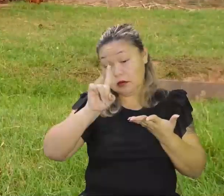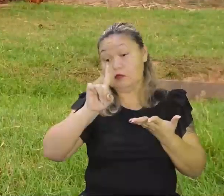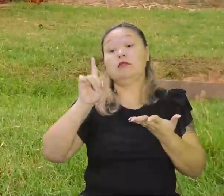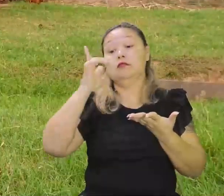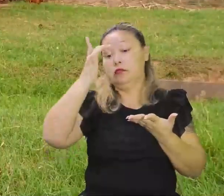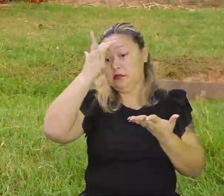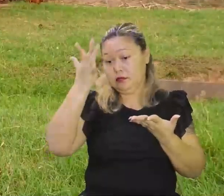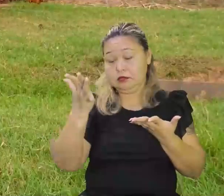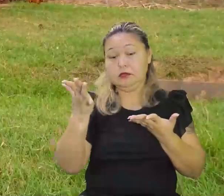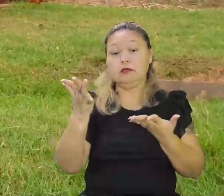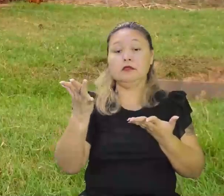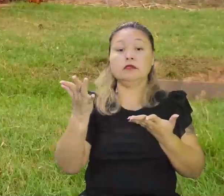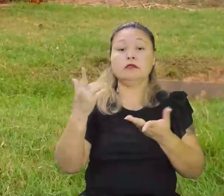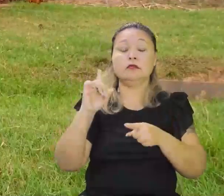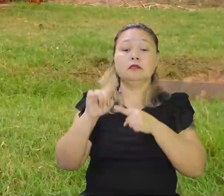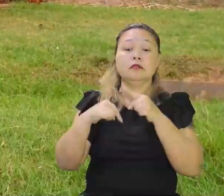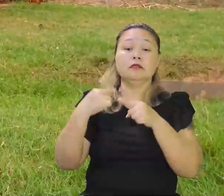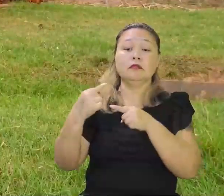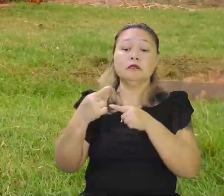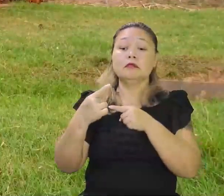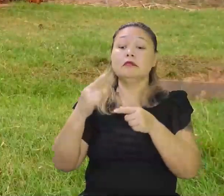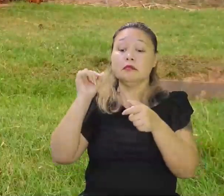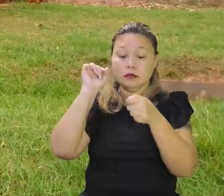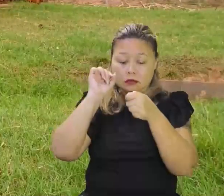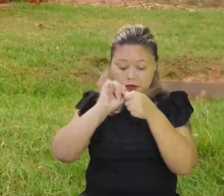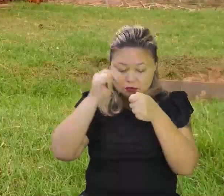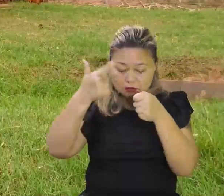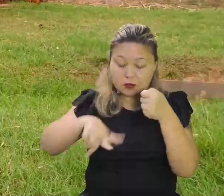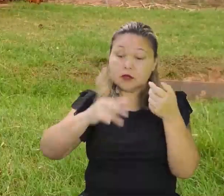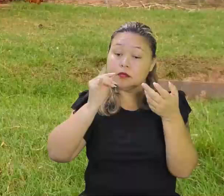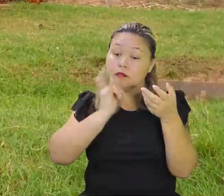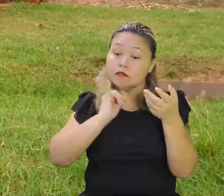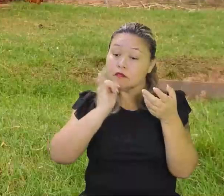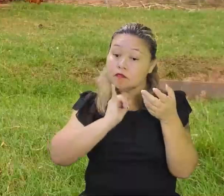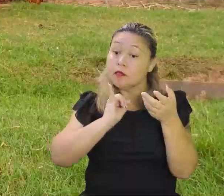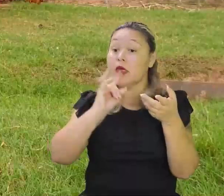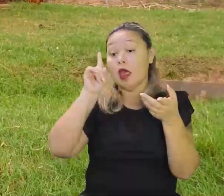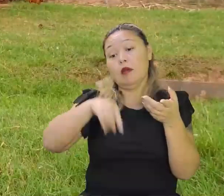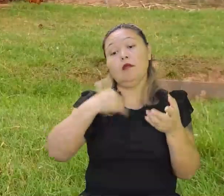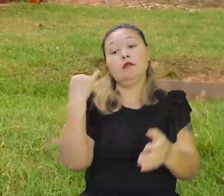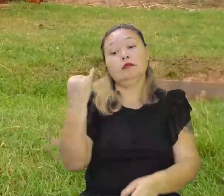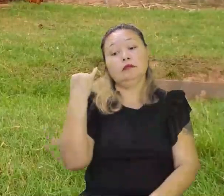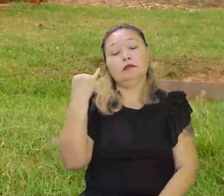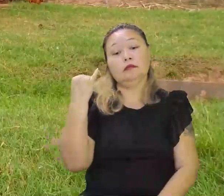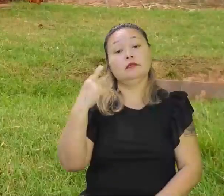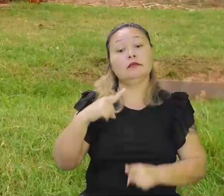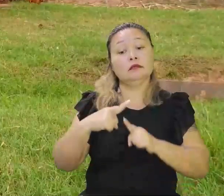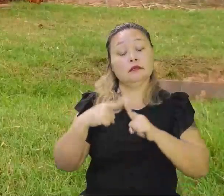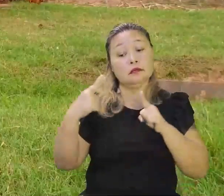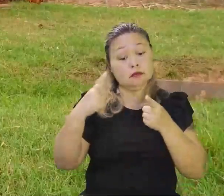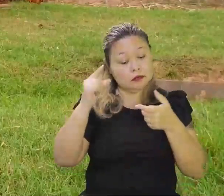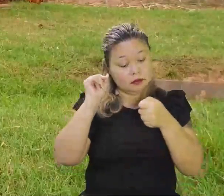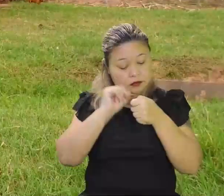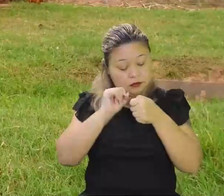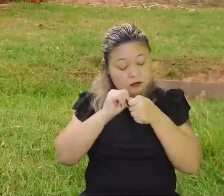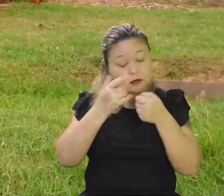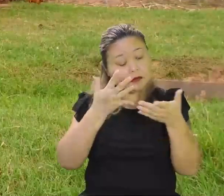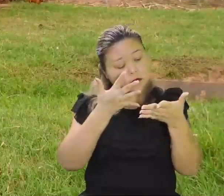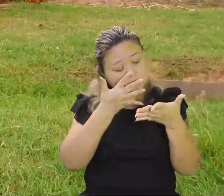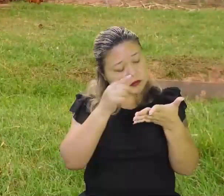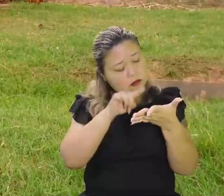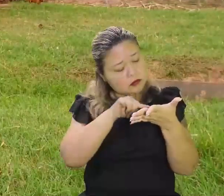Esse primeiro ponto que ela colocou aí, refazer os exemplos, isso é fundamental. Mas ao refazer, observa o que